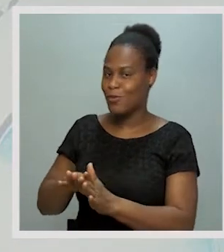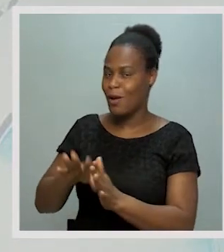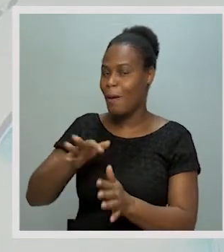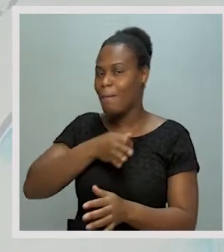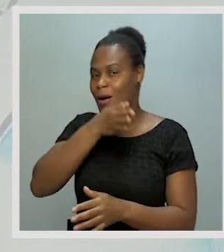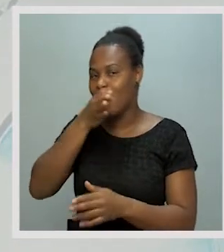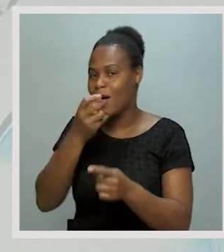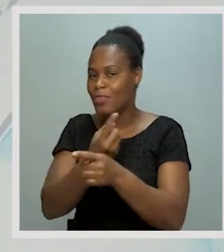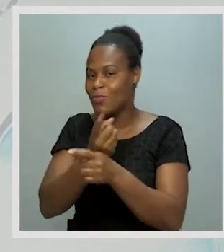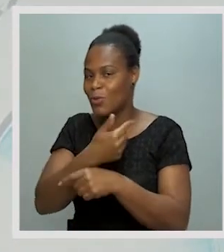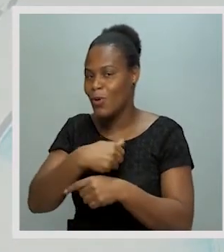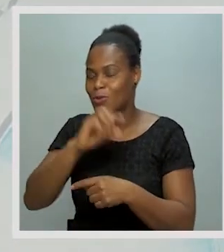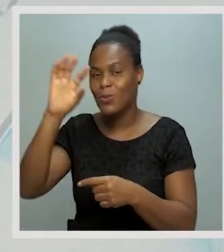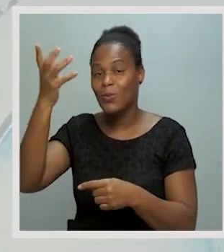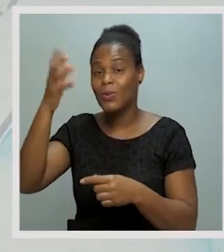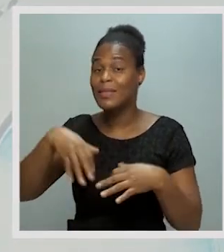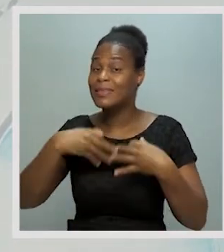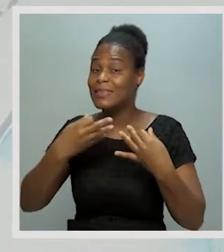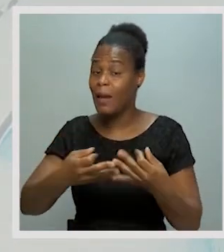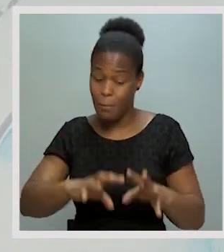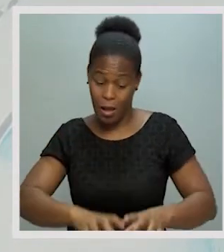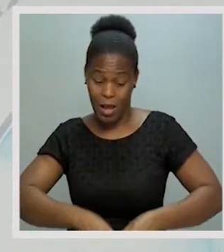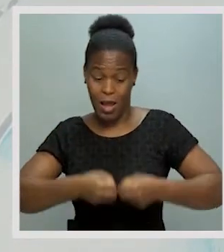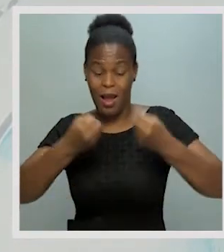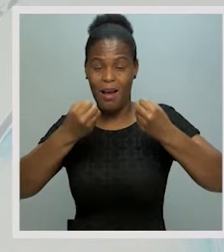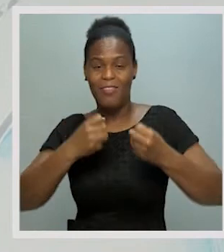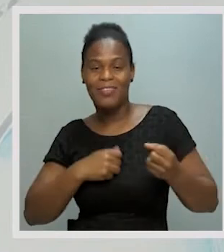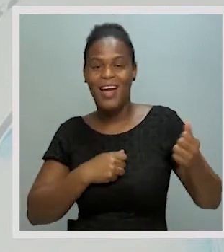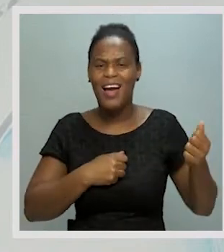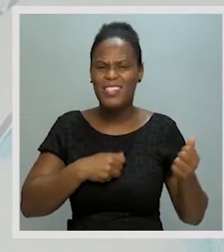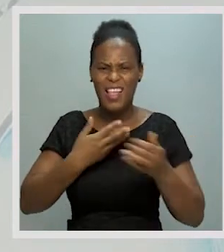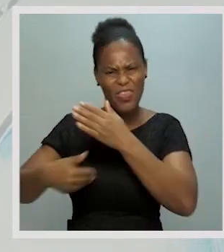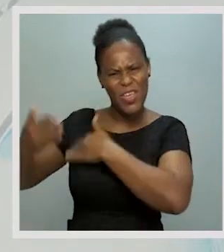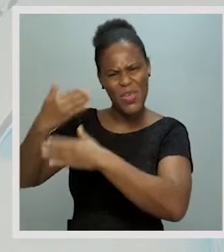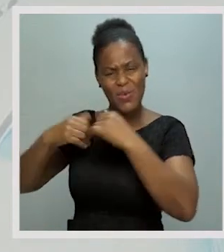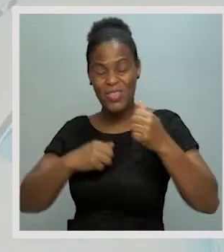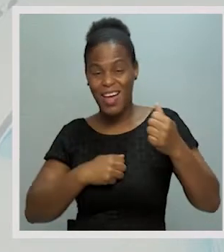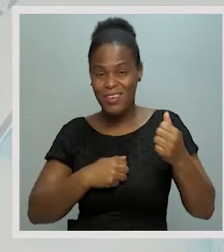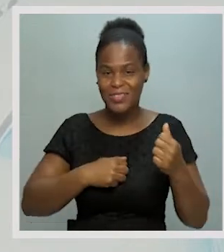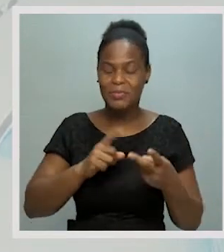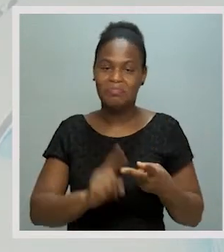nosso património cultural. Resgatar sempre, não é, as danças,